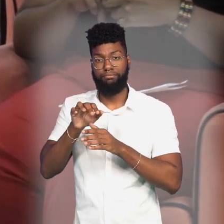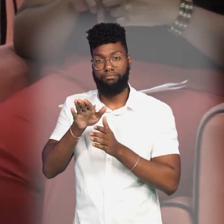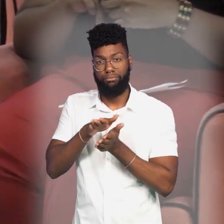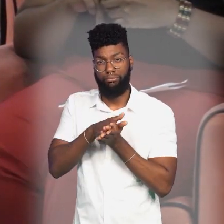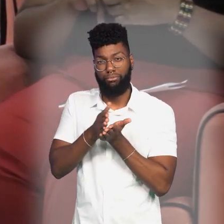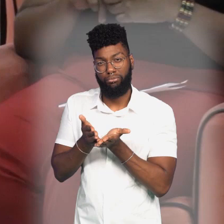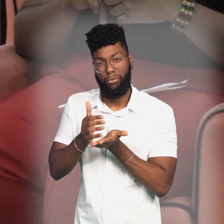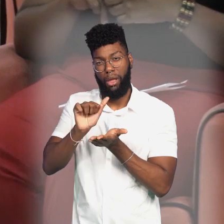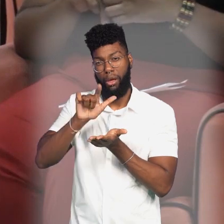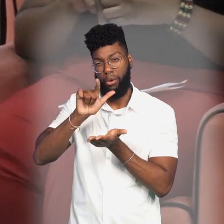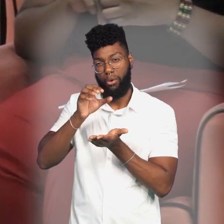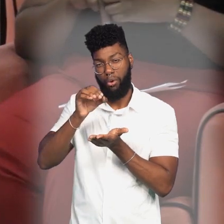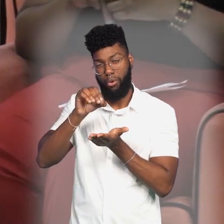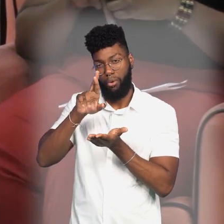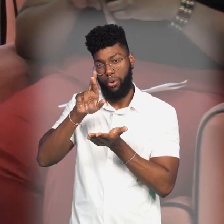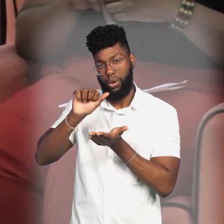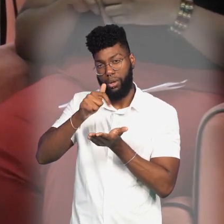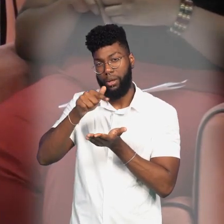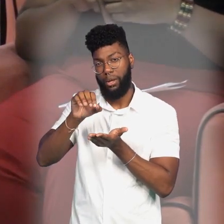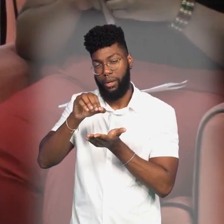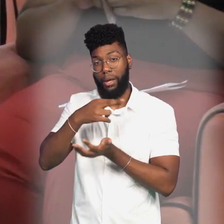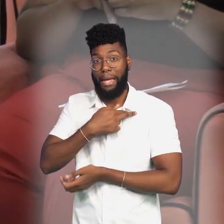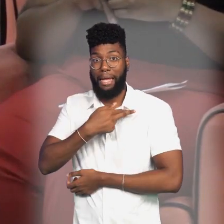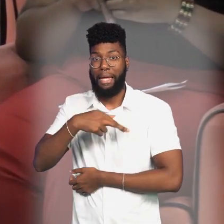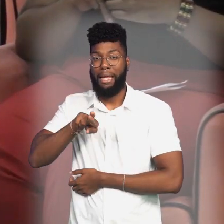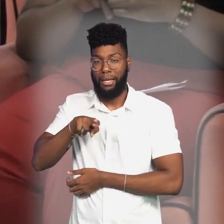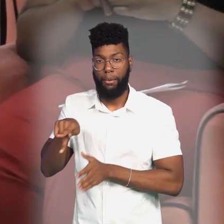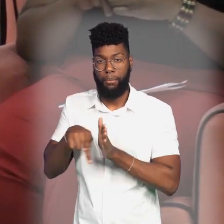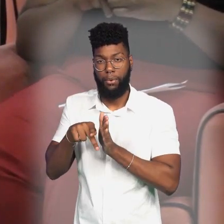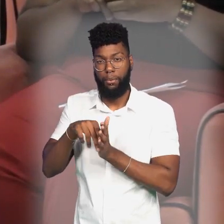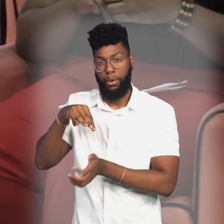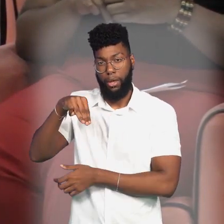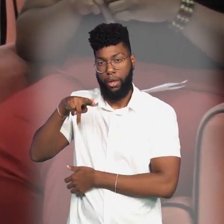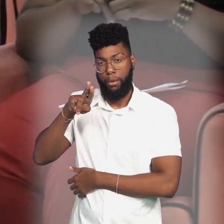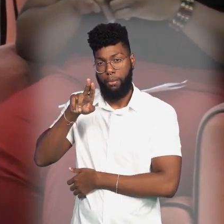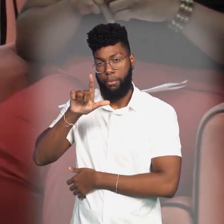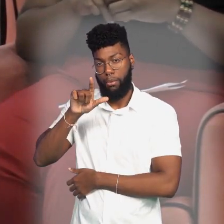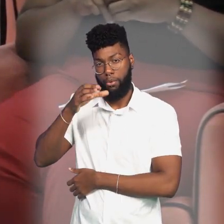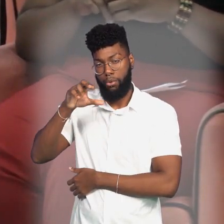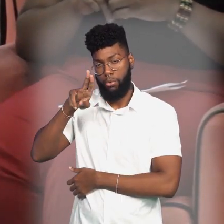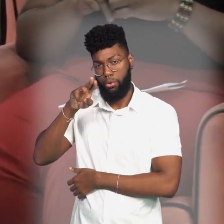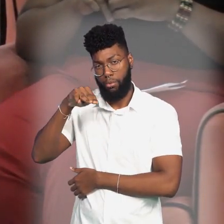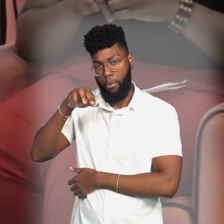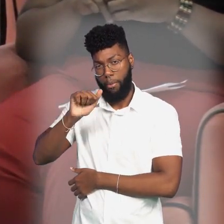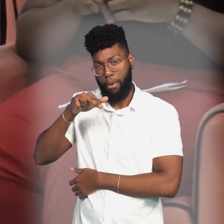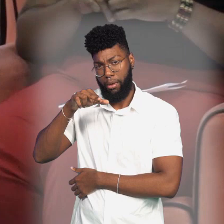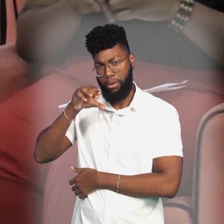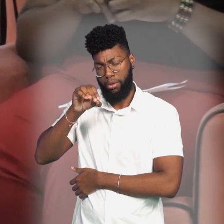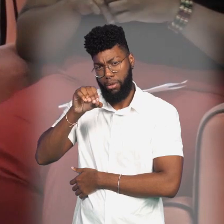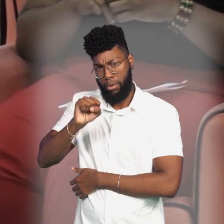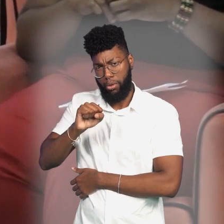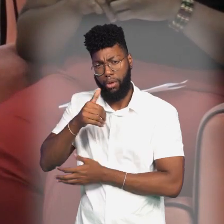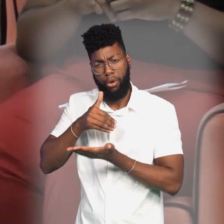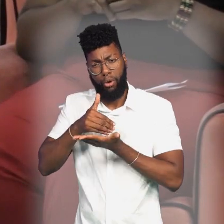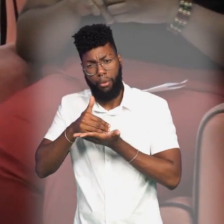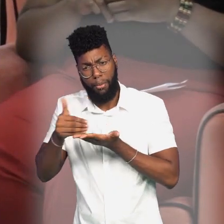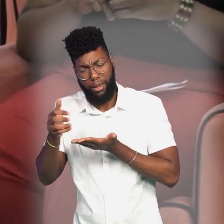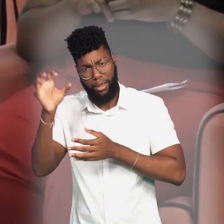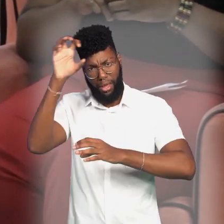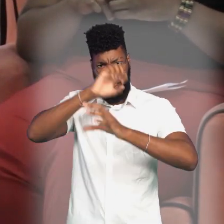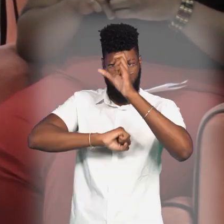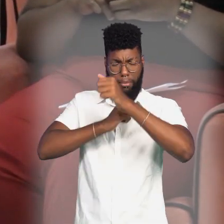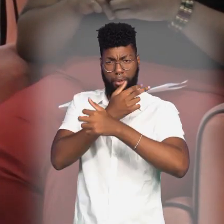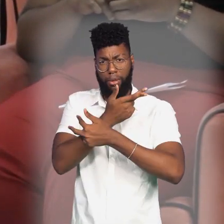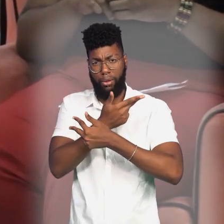religião sagrada dos muçulmanos. A gente começa a ler todos os capítulos, aprender tudo, alfabetizar em